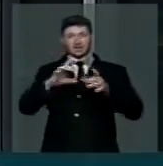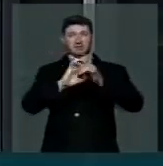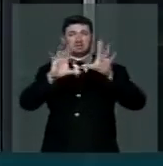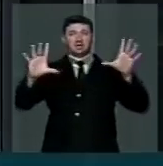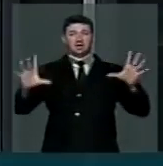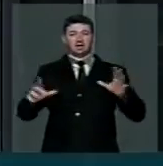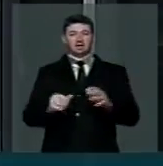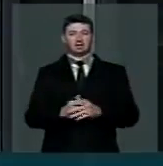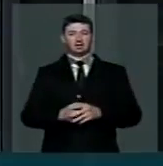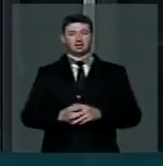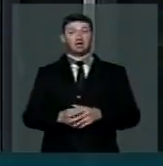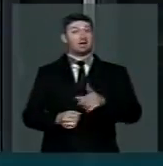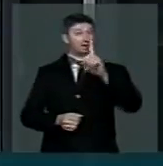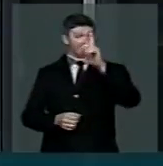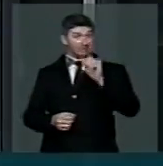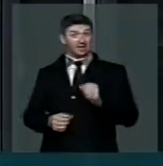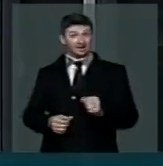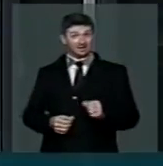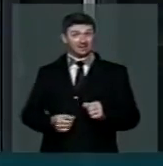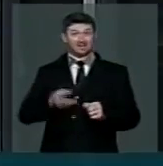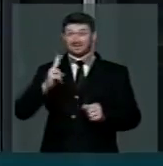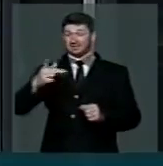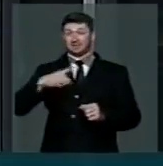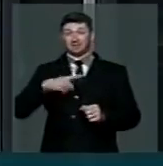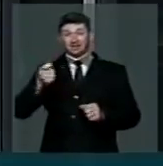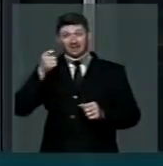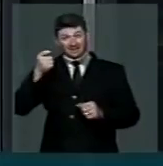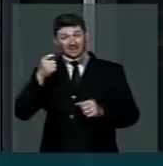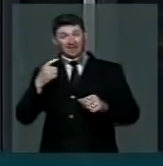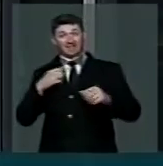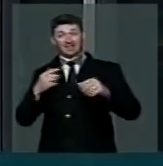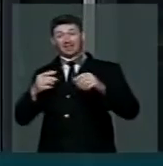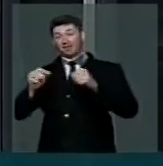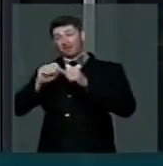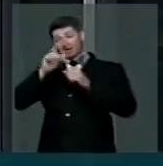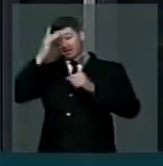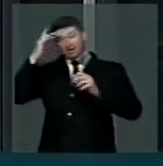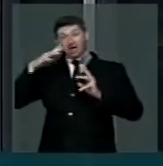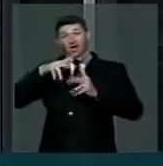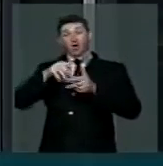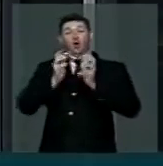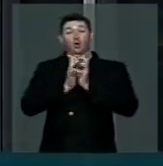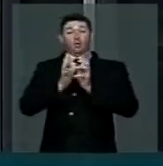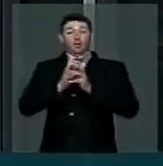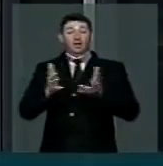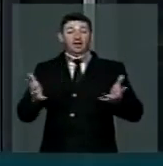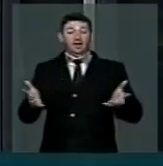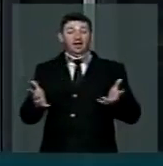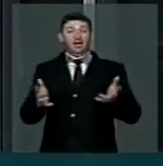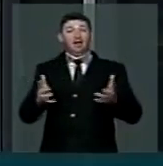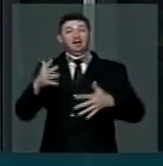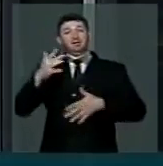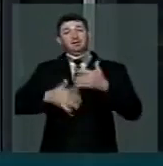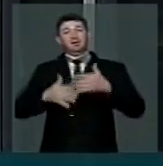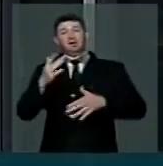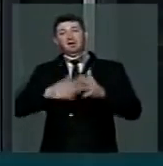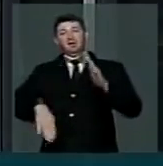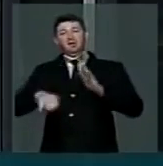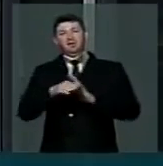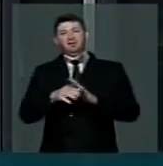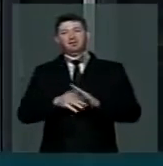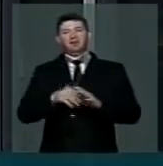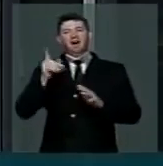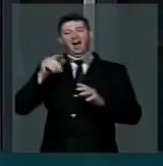dos fortes, que, aliás, quase sempre tentam passar à comunidade internacional que estão a travar a mais